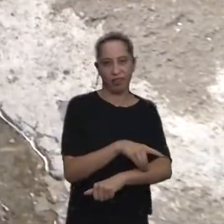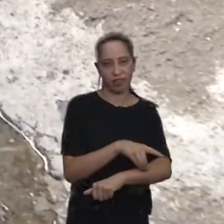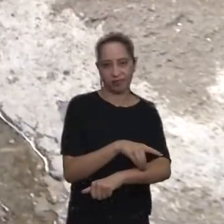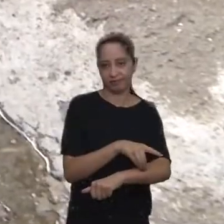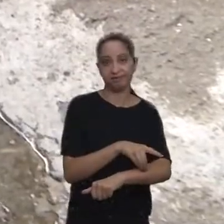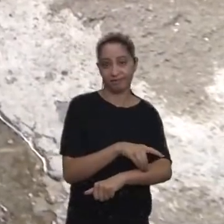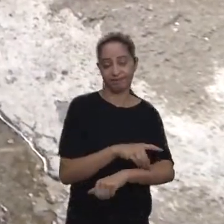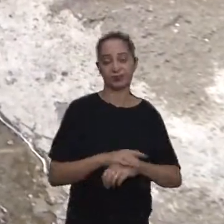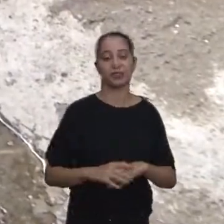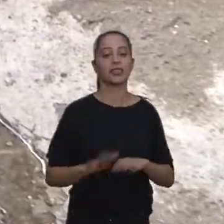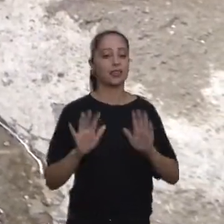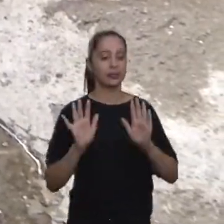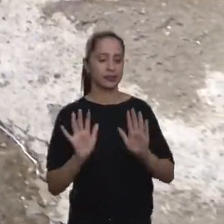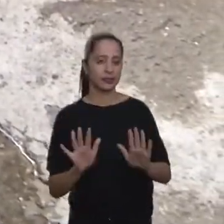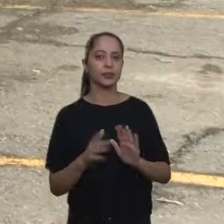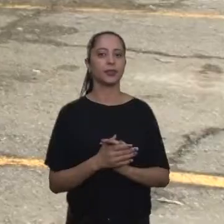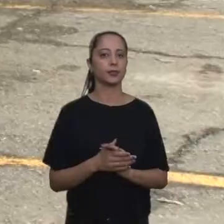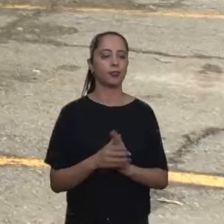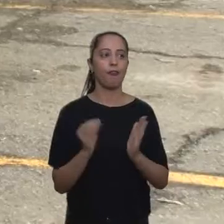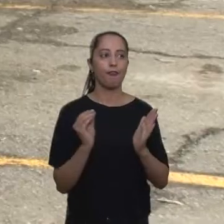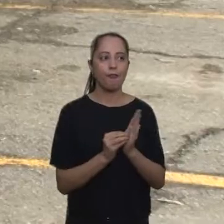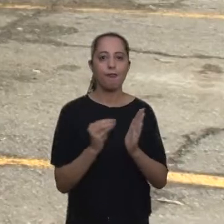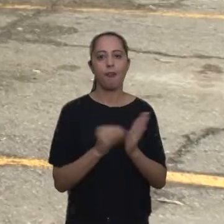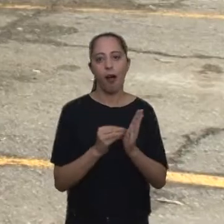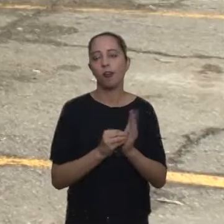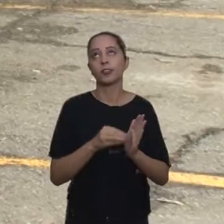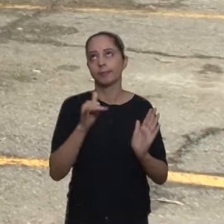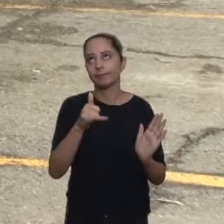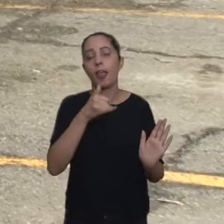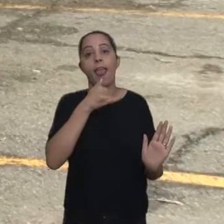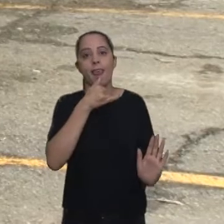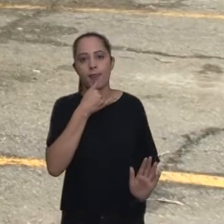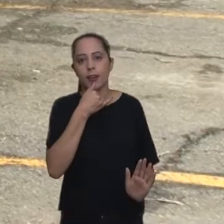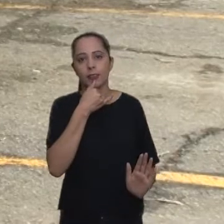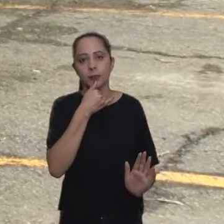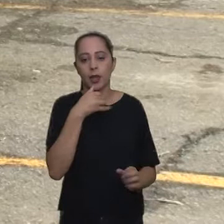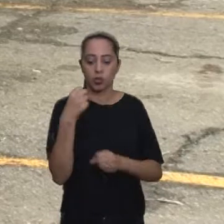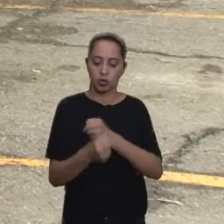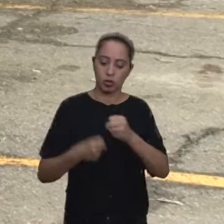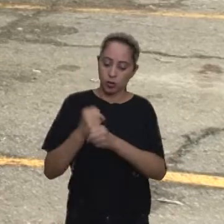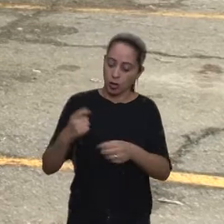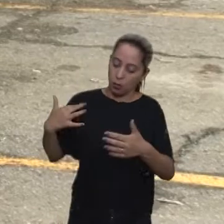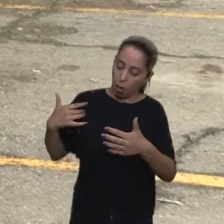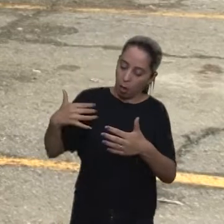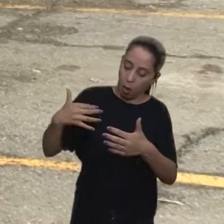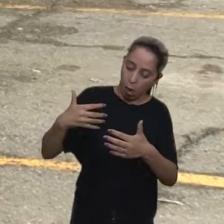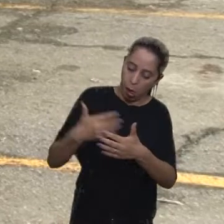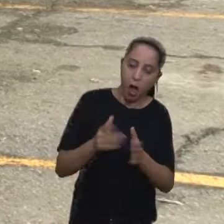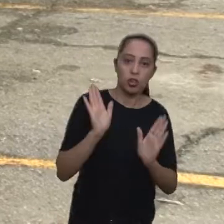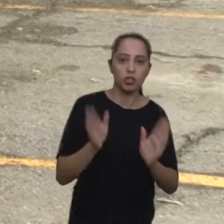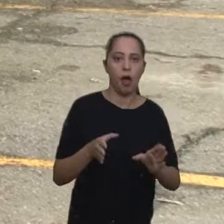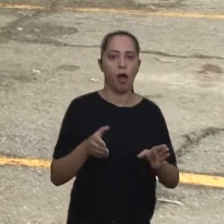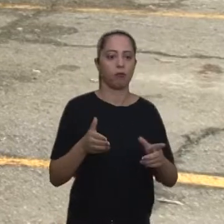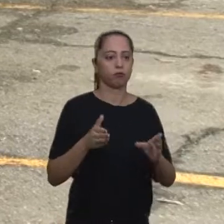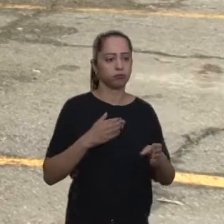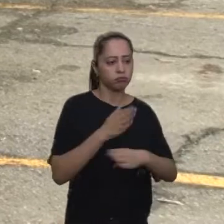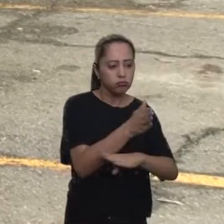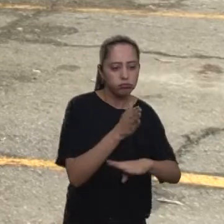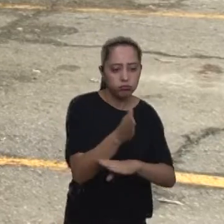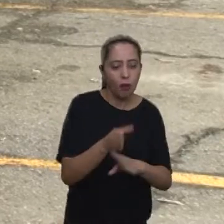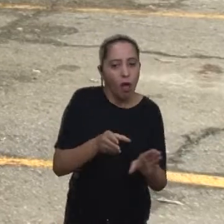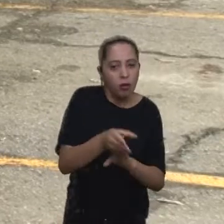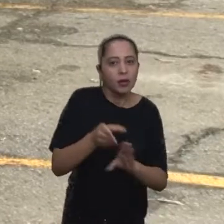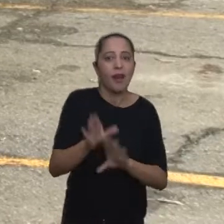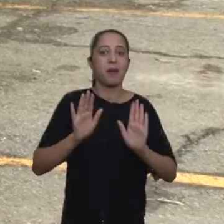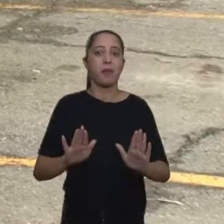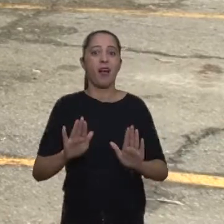de larvas que geram o mosquito. Acho que falta um pouco ainda, infelizmente, com tantos anos já de trabalho, ainda existem pessoas